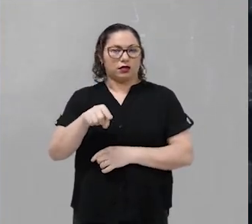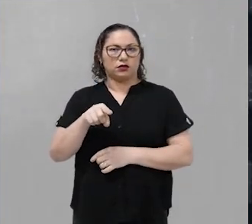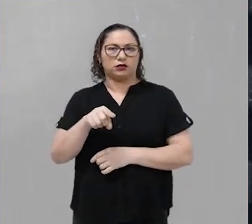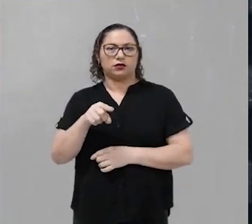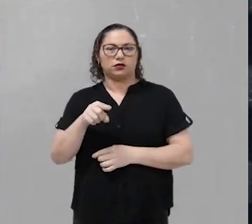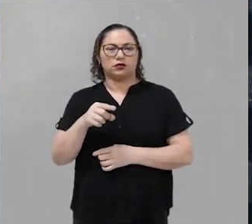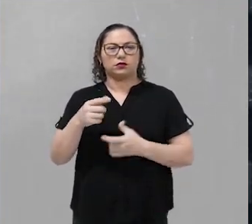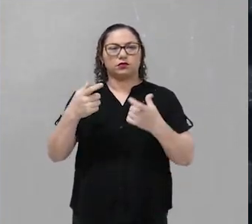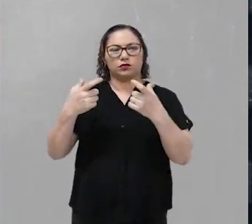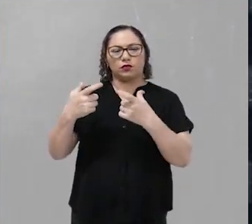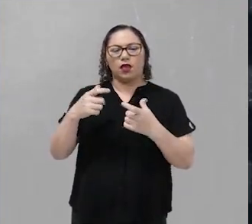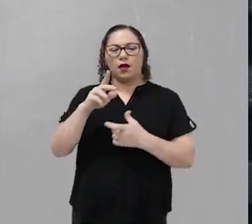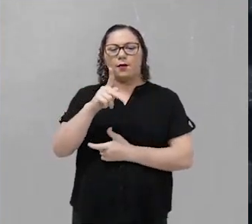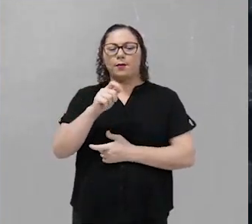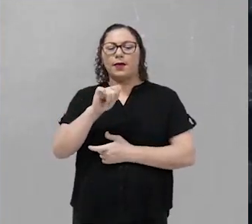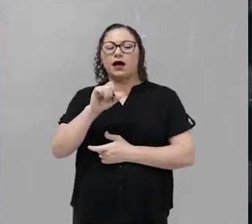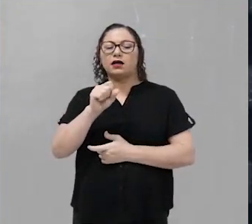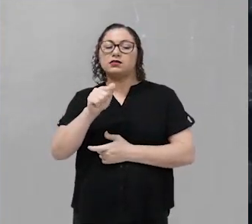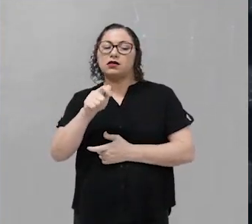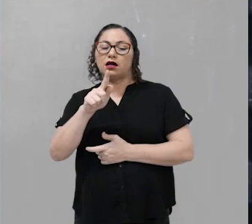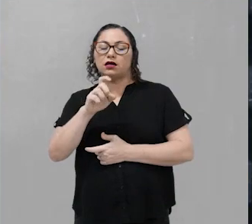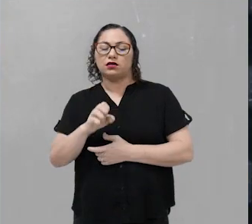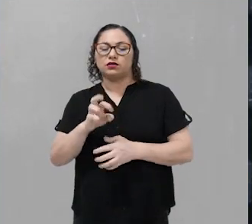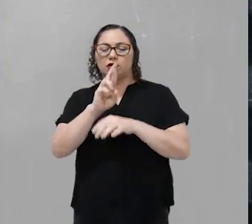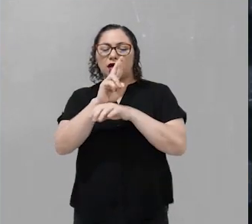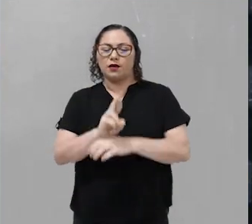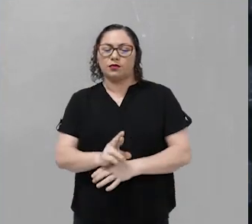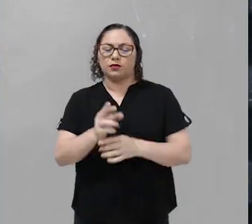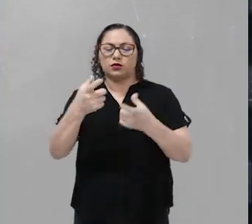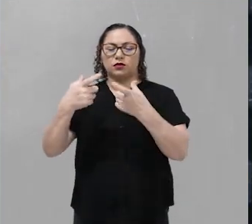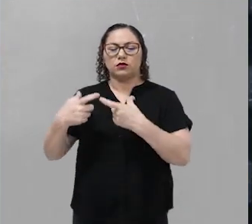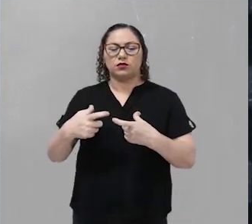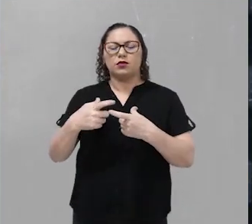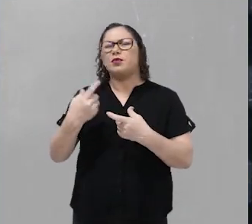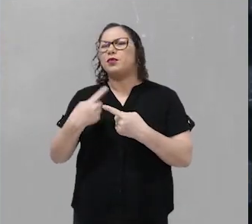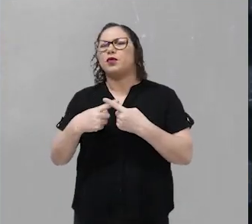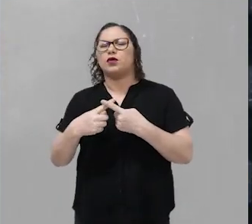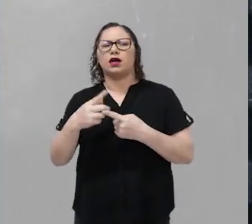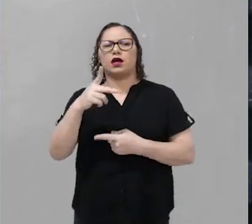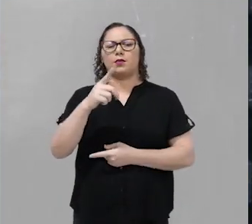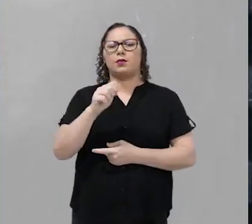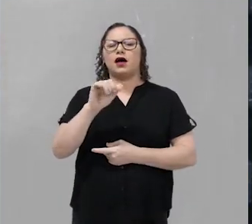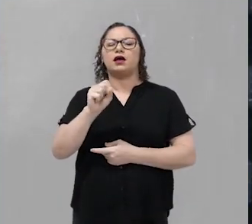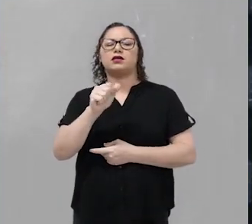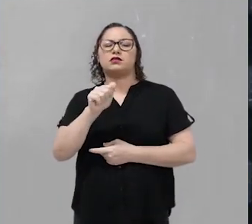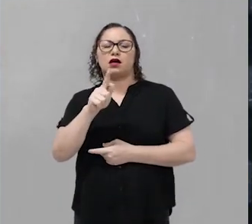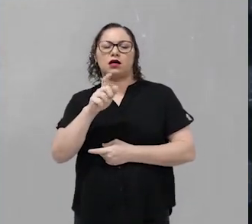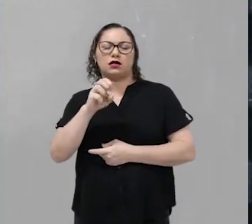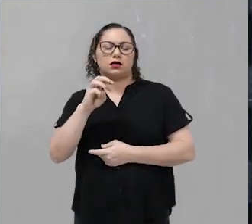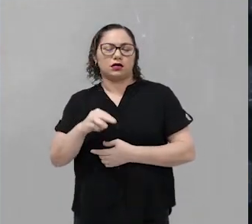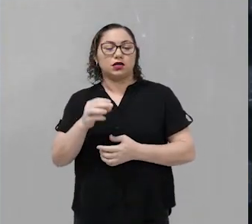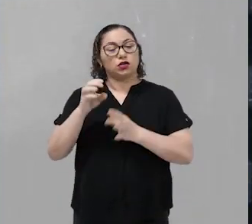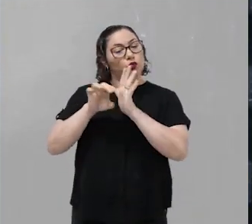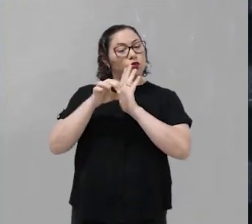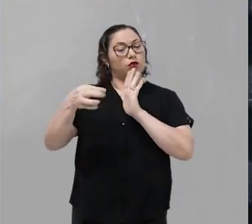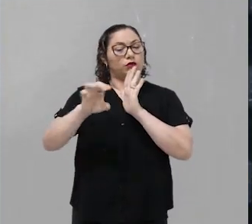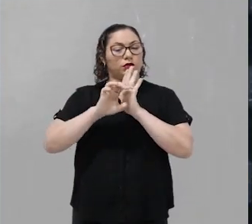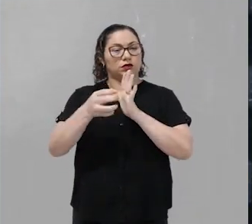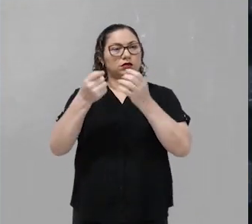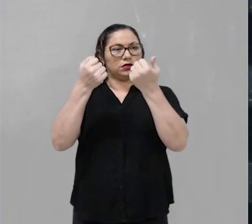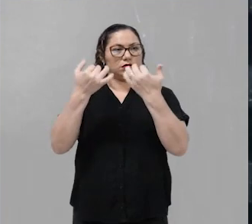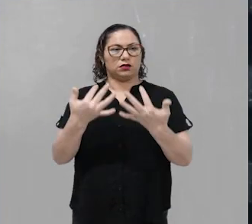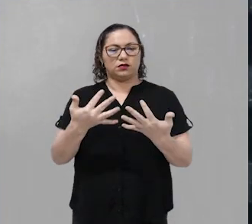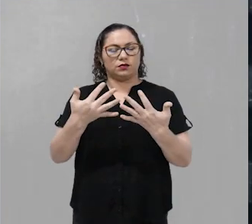uma paisagem representativa do espaço. Por que a gente está falando de paisagem? Exatamente porque no próprio conceito existe